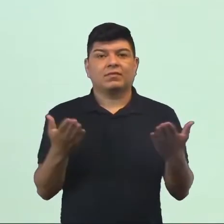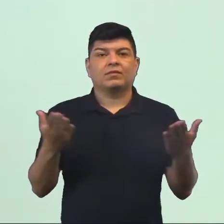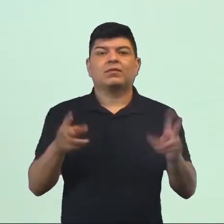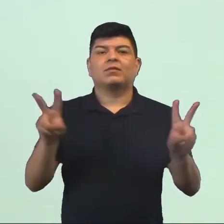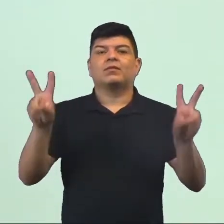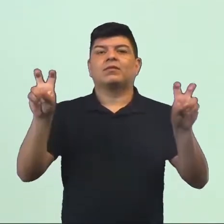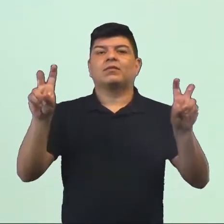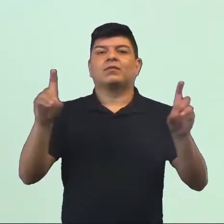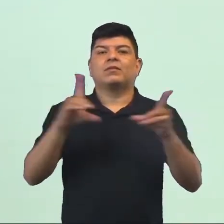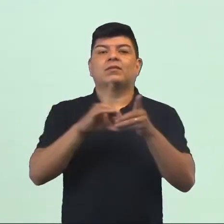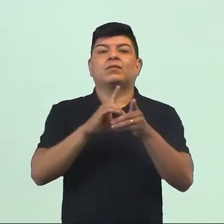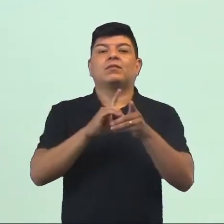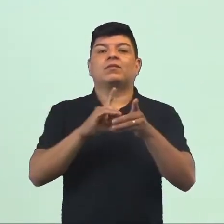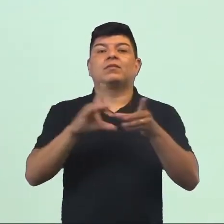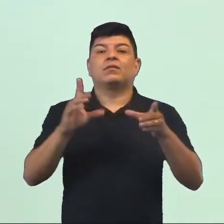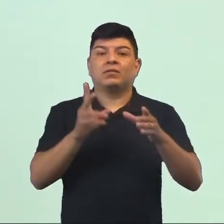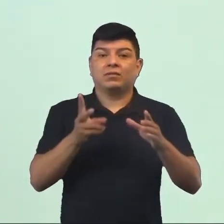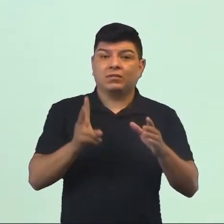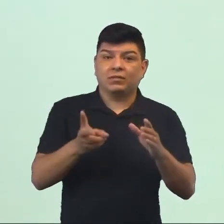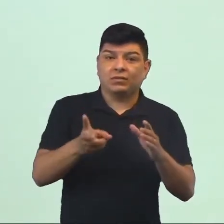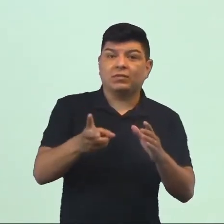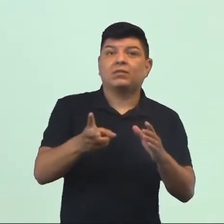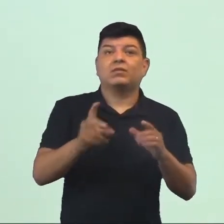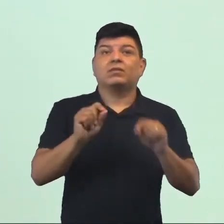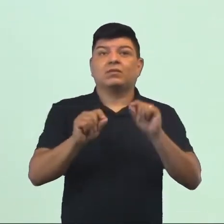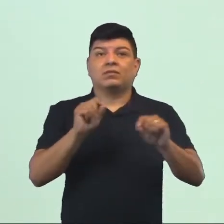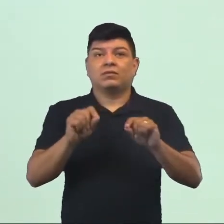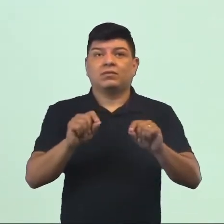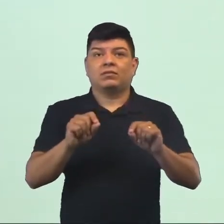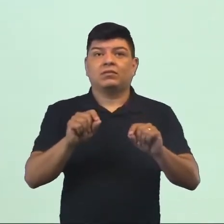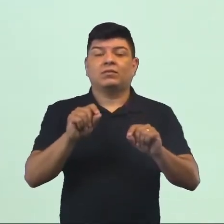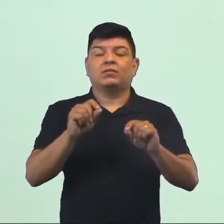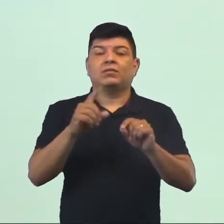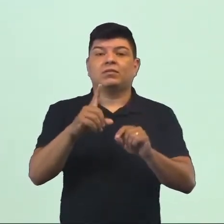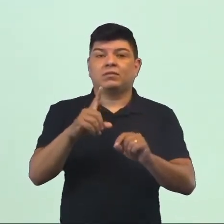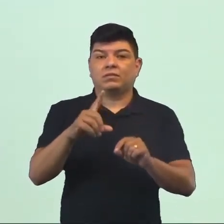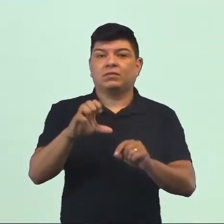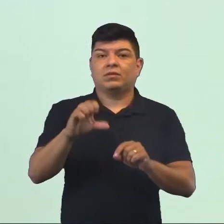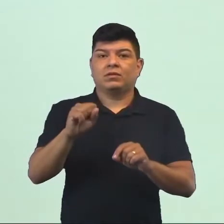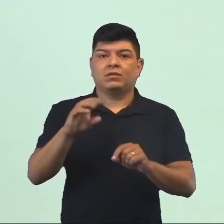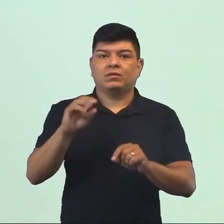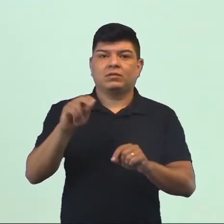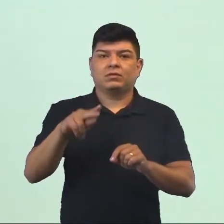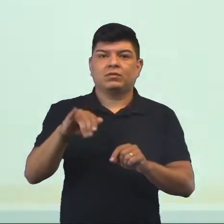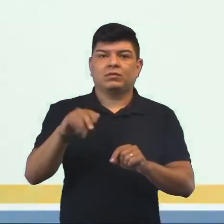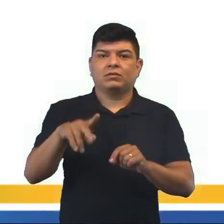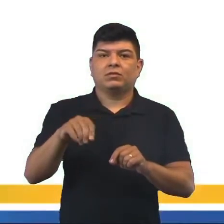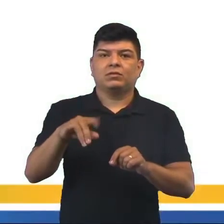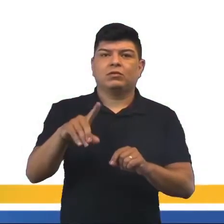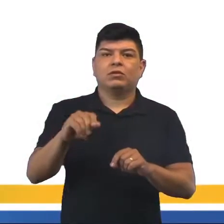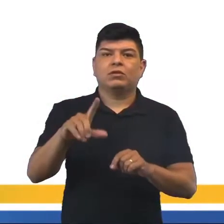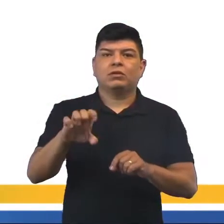democracia, de permanências e descontinuidades no processo.